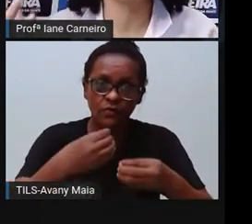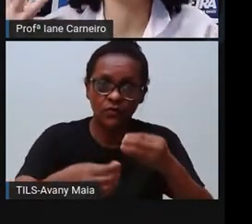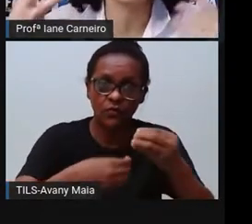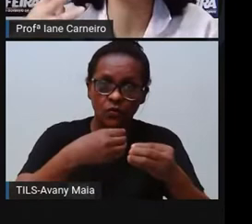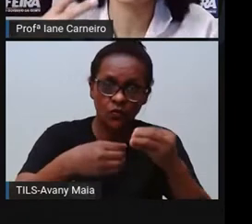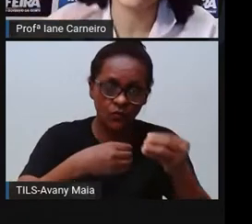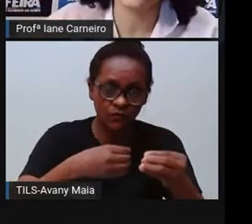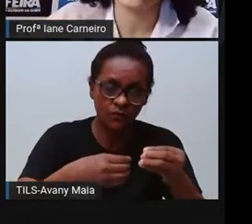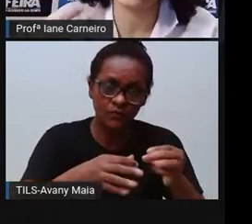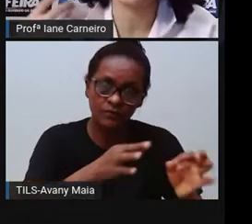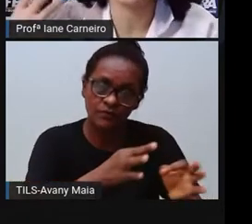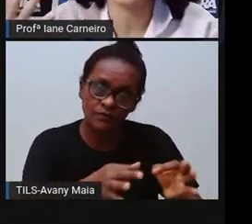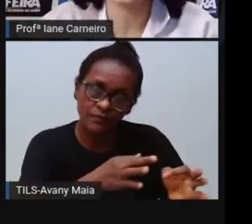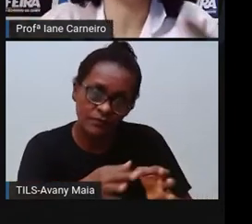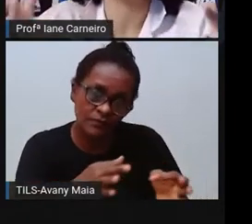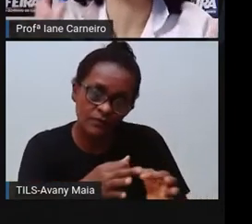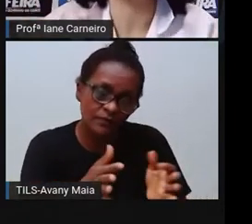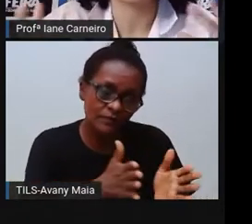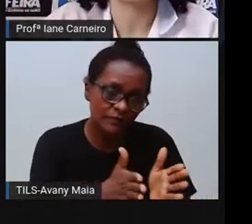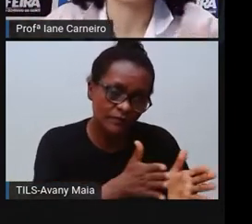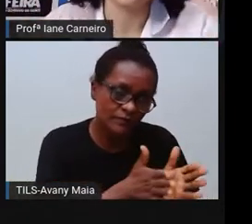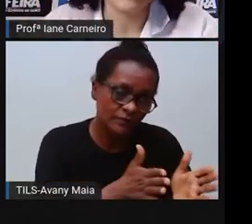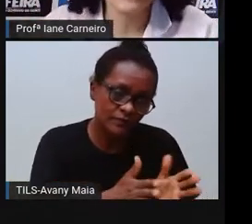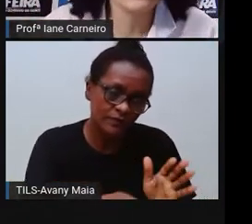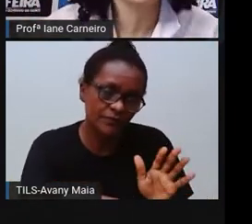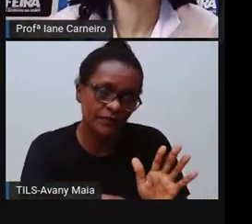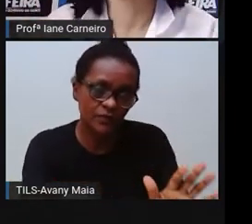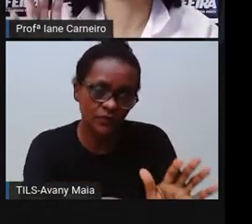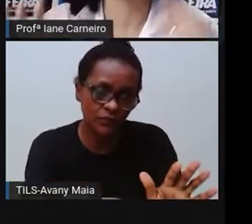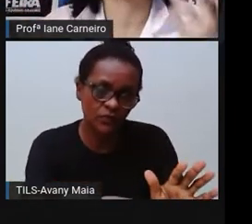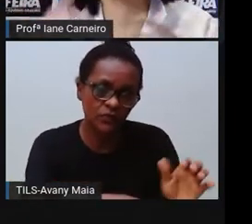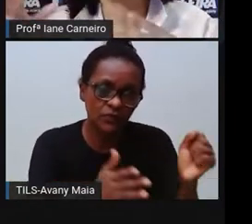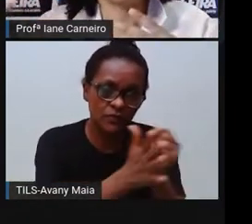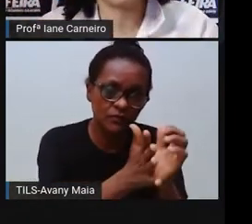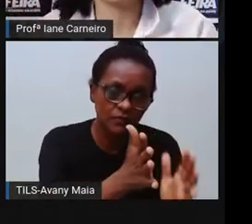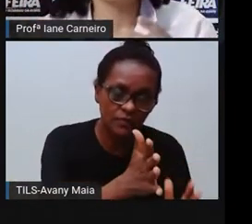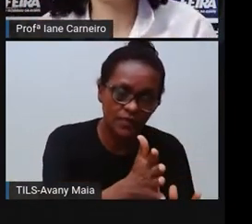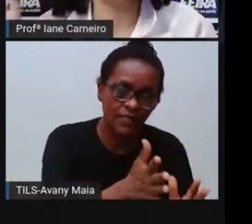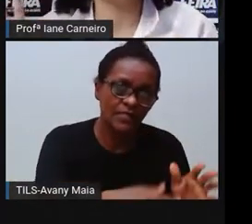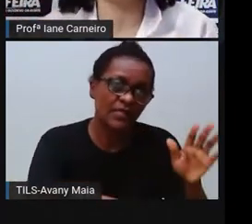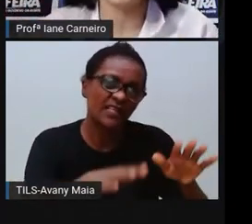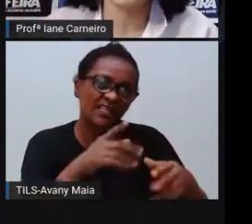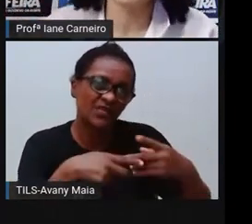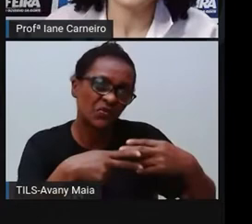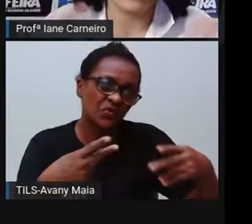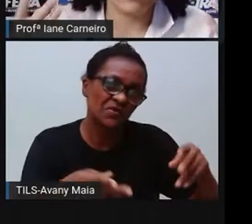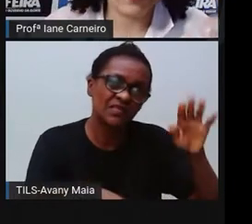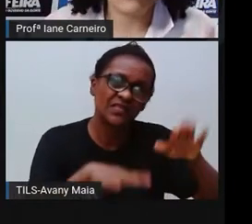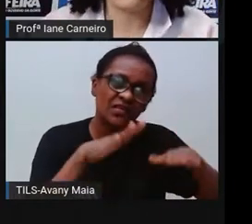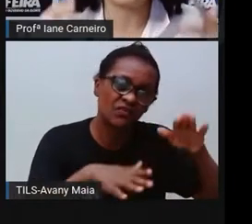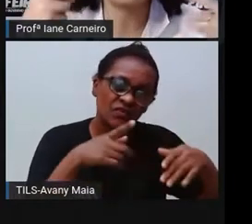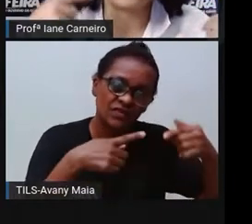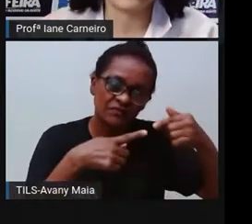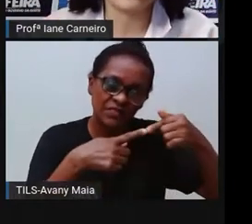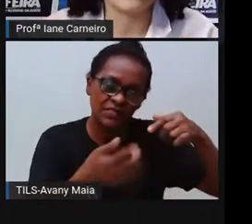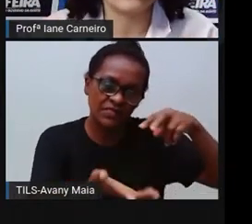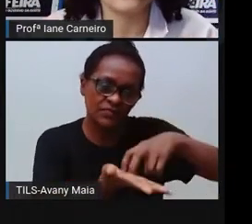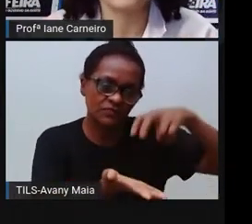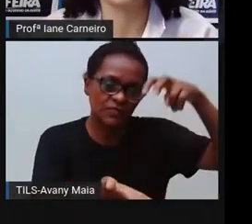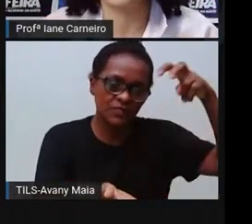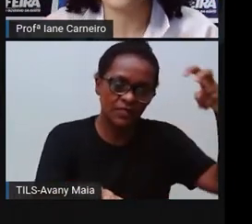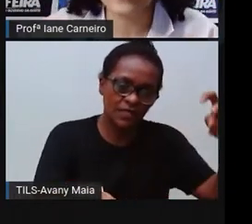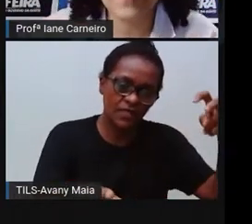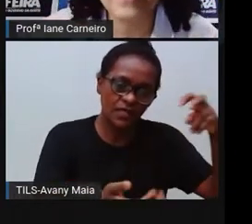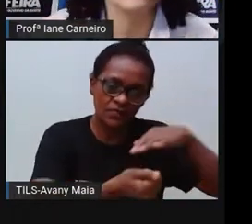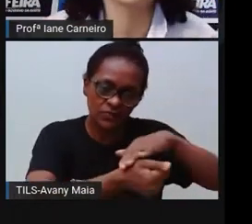gente vai ver que tem ações, né? Tem coisas que a gente executa de manhã, tem coisas que a gente só faz de noite, né? Que a gente já viu nas aulas